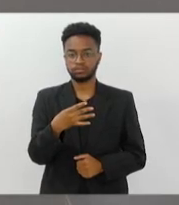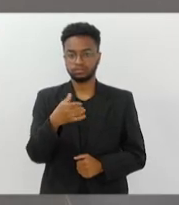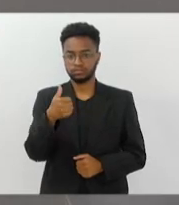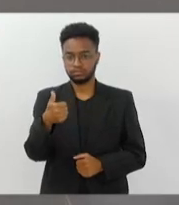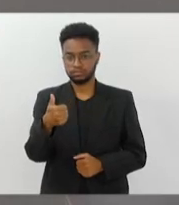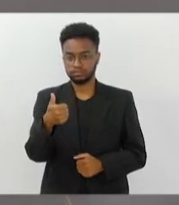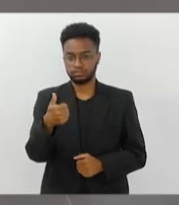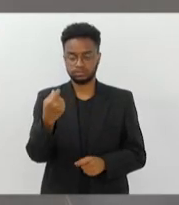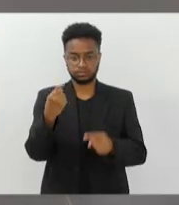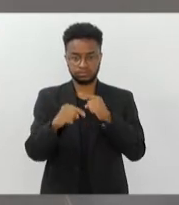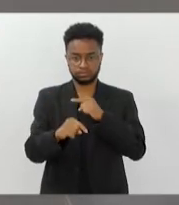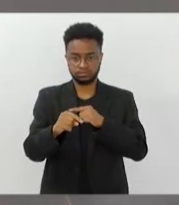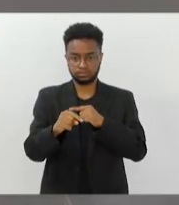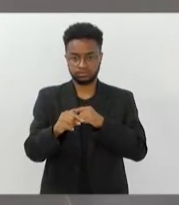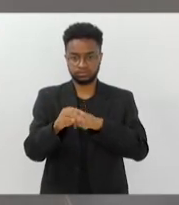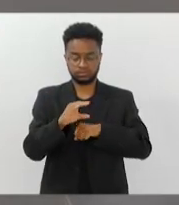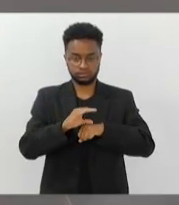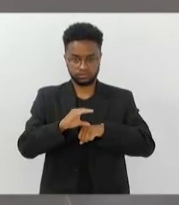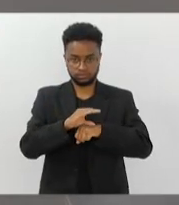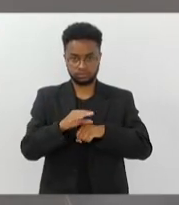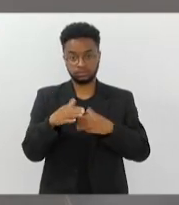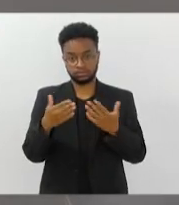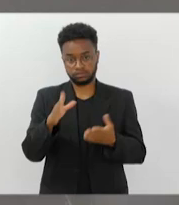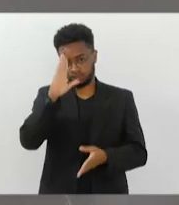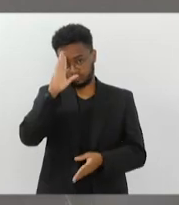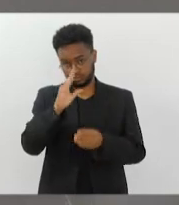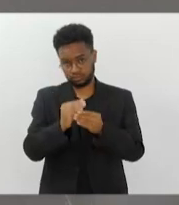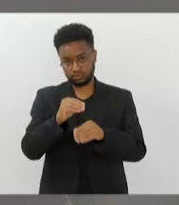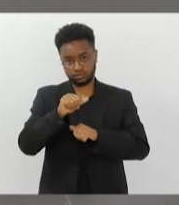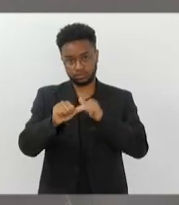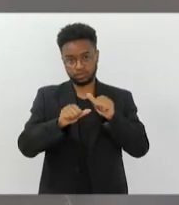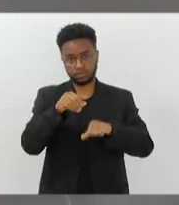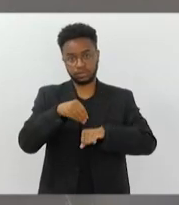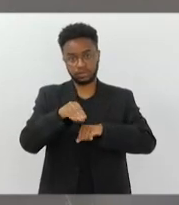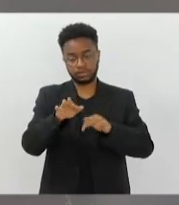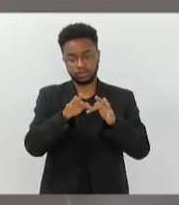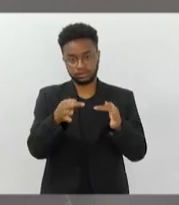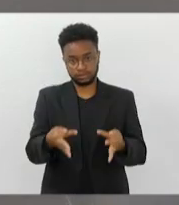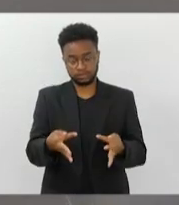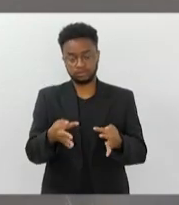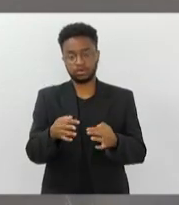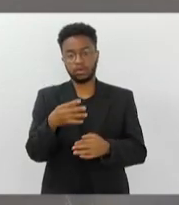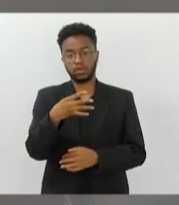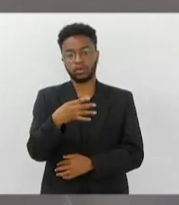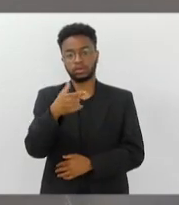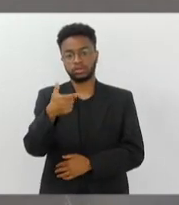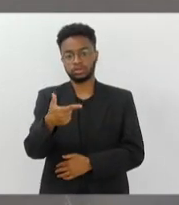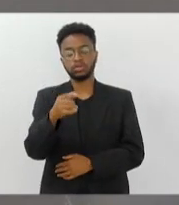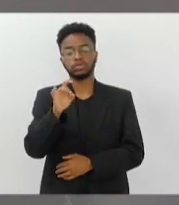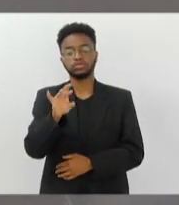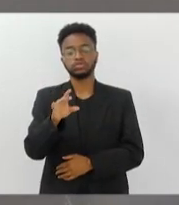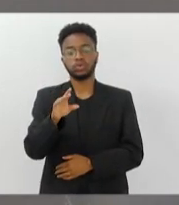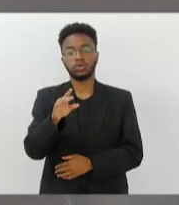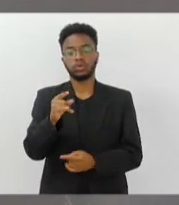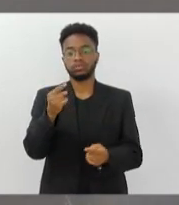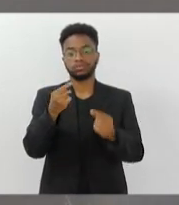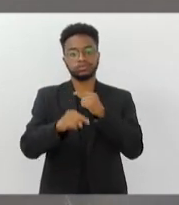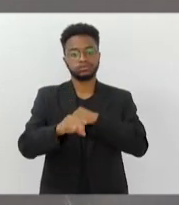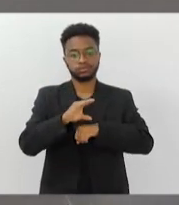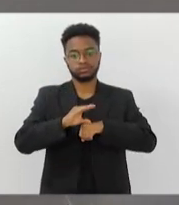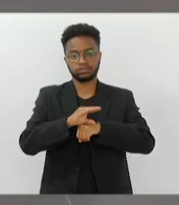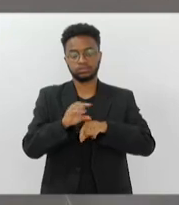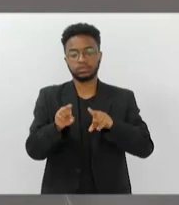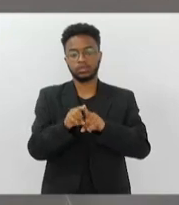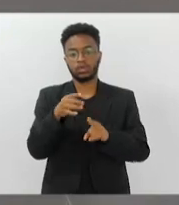41 é inconstitucionalidade concluindo pela TIS. E 42 é só inconstitucionalidade. E